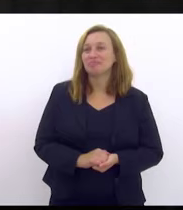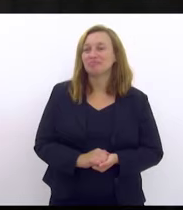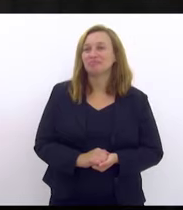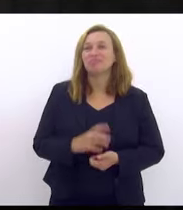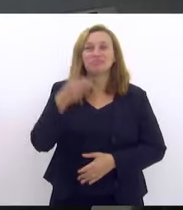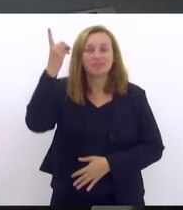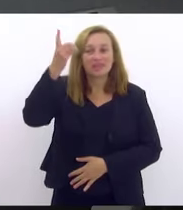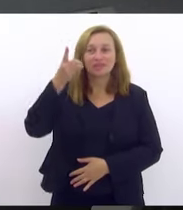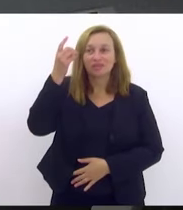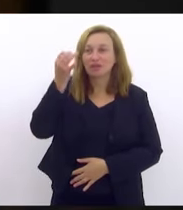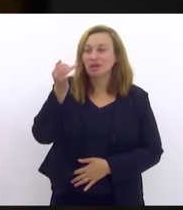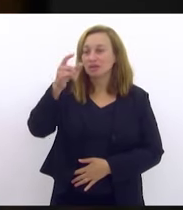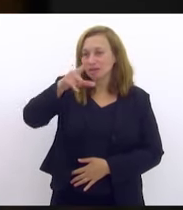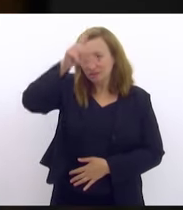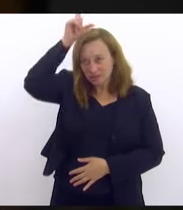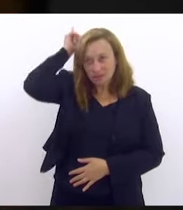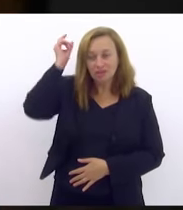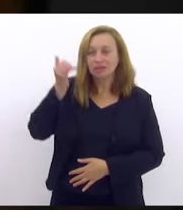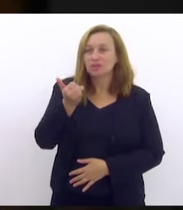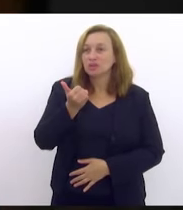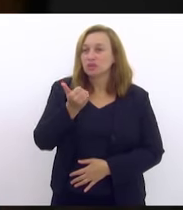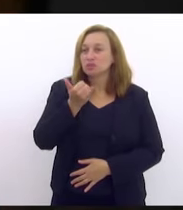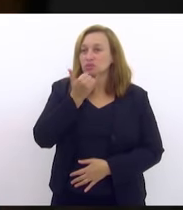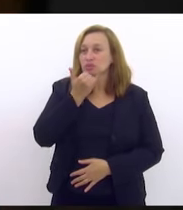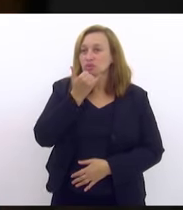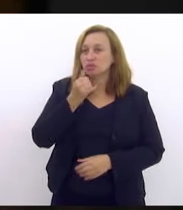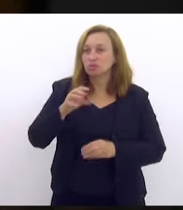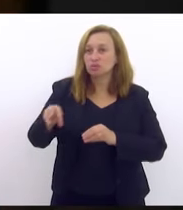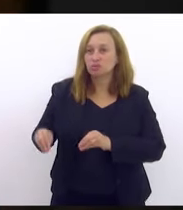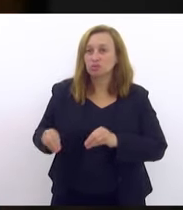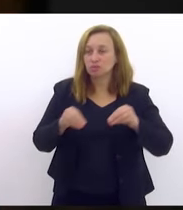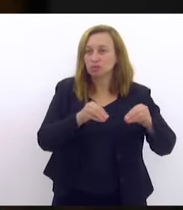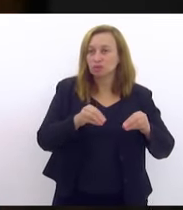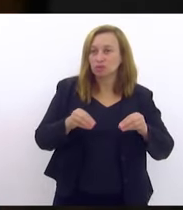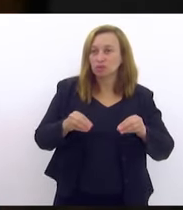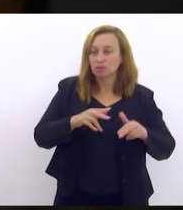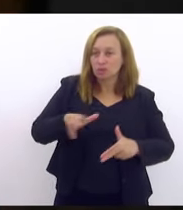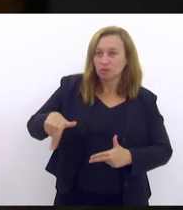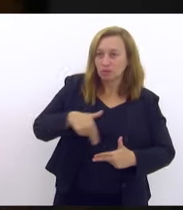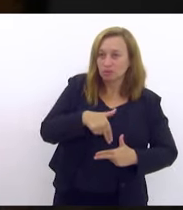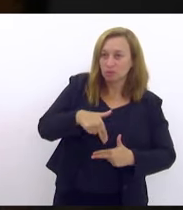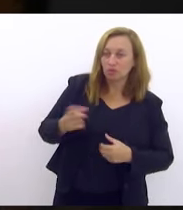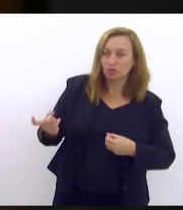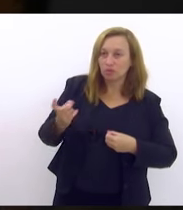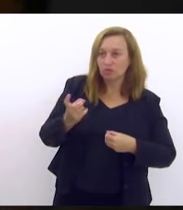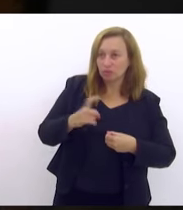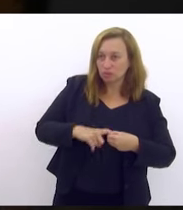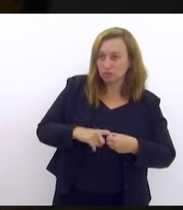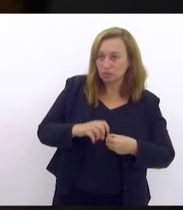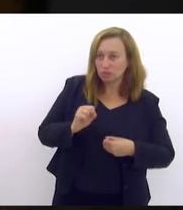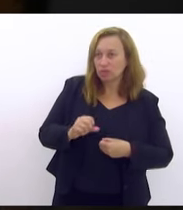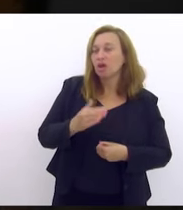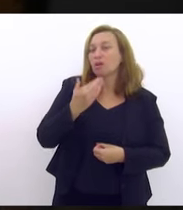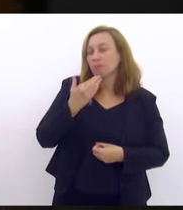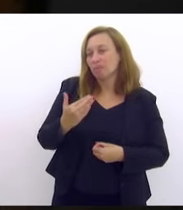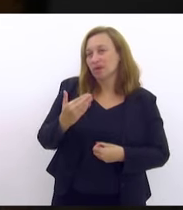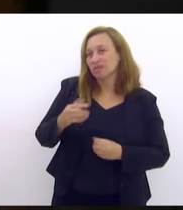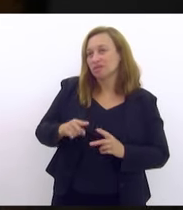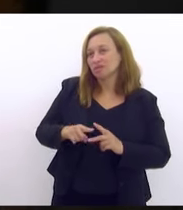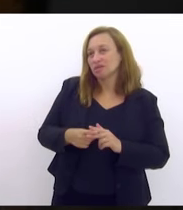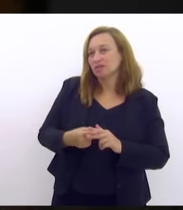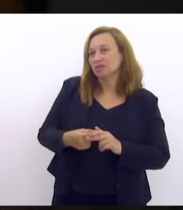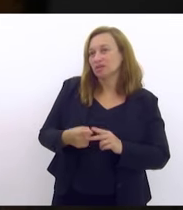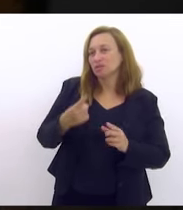Deputado Luiz Paulo, se Vossa Excelência não se incomodar e trocar da tribuna... Perfeita... Não, voltou. Voltou. É, por gentileza, porque está